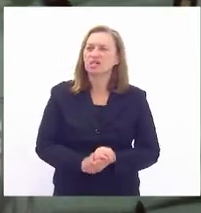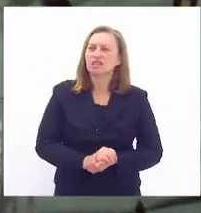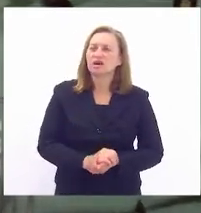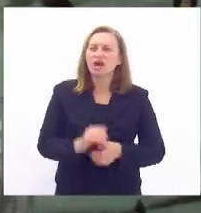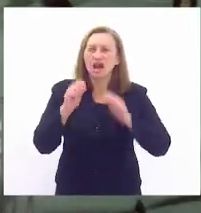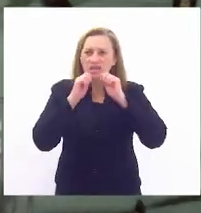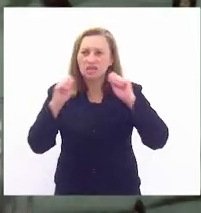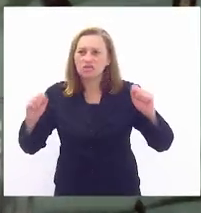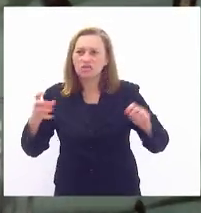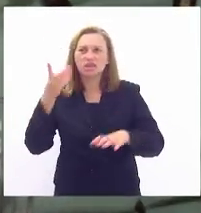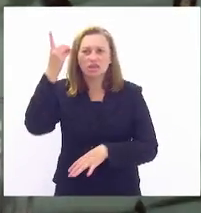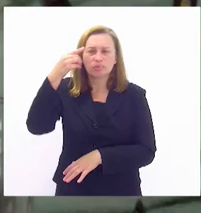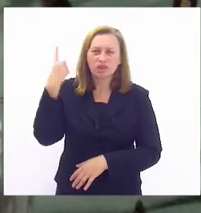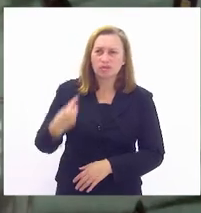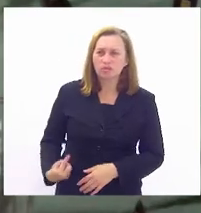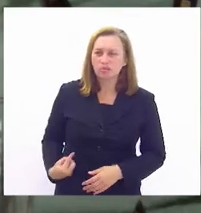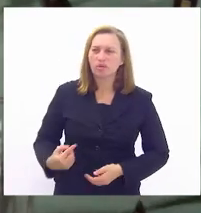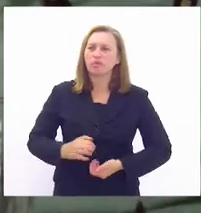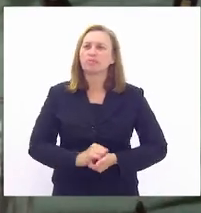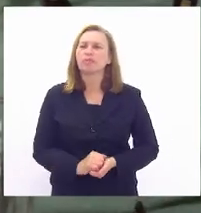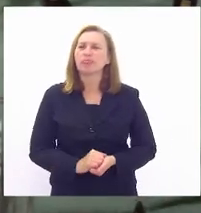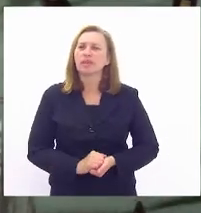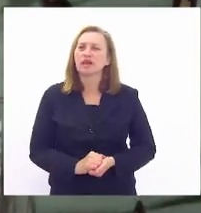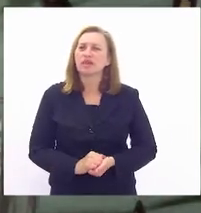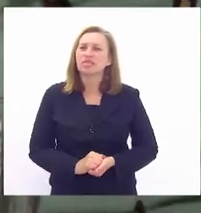da deputada Dani Balbi.